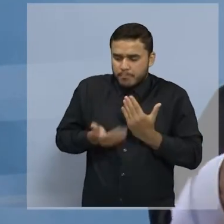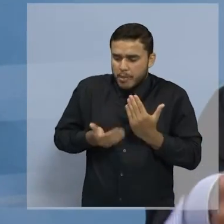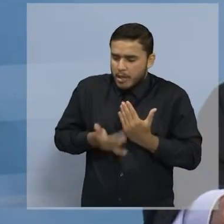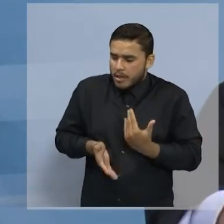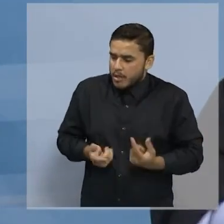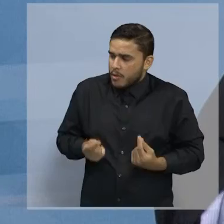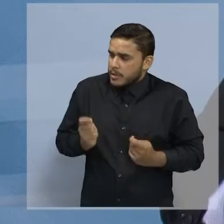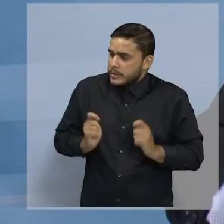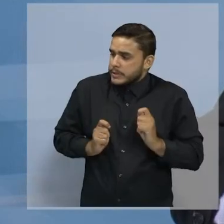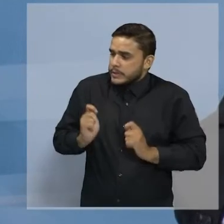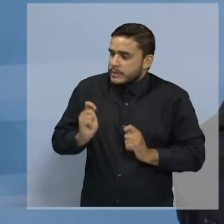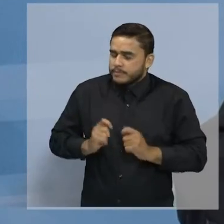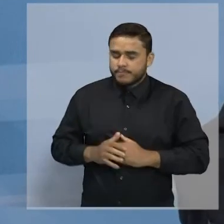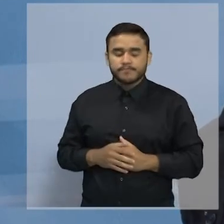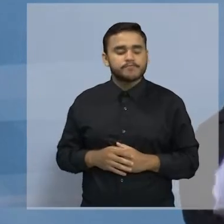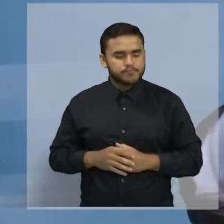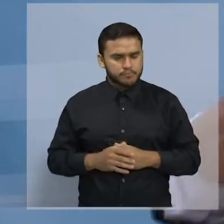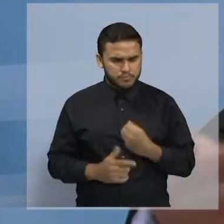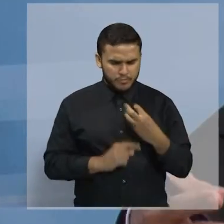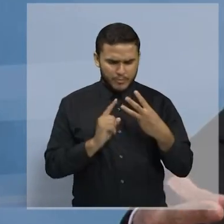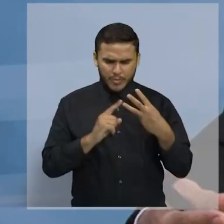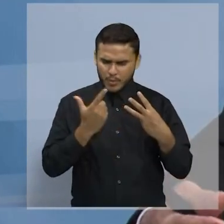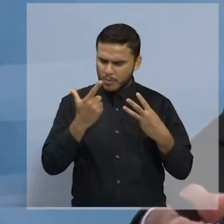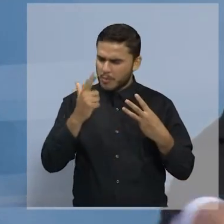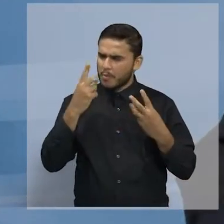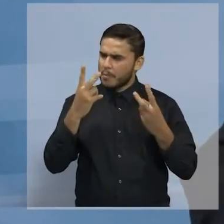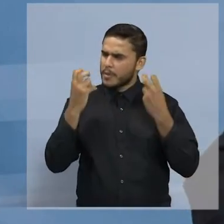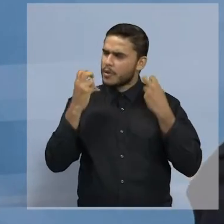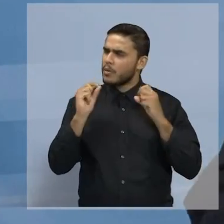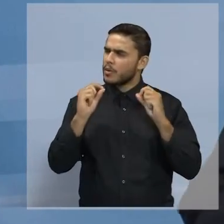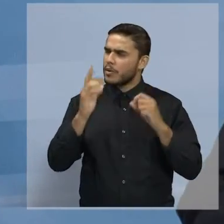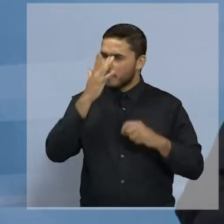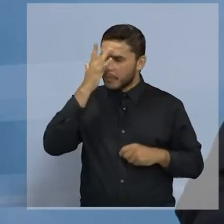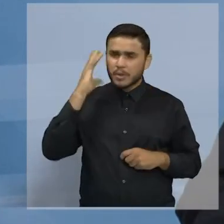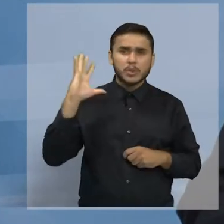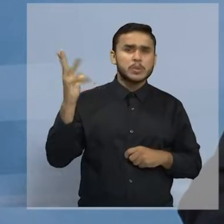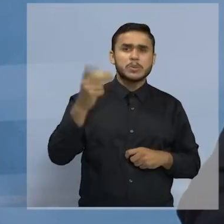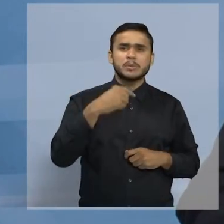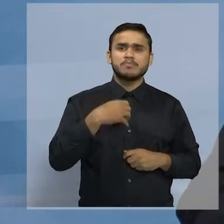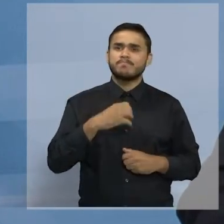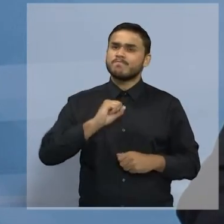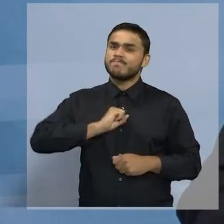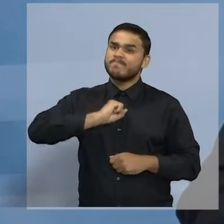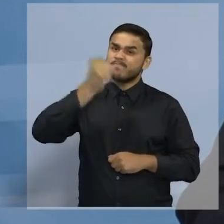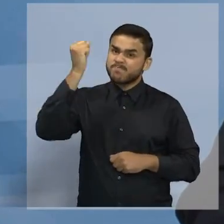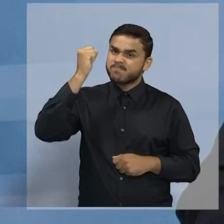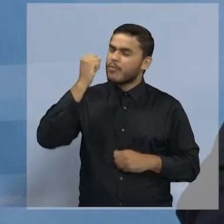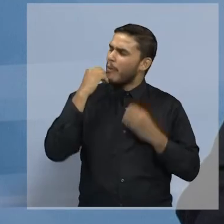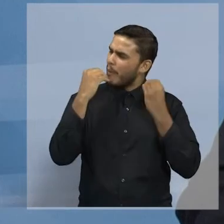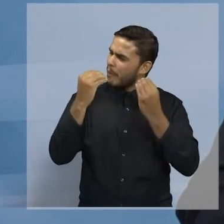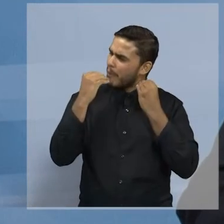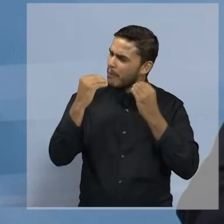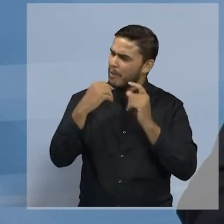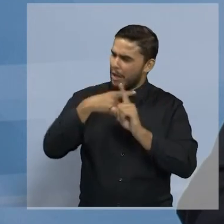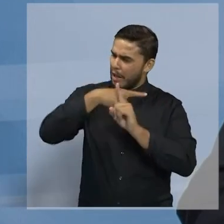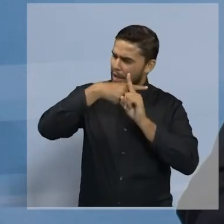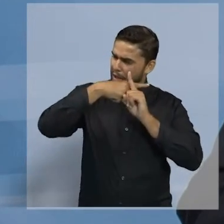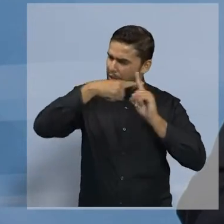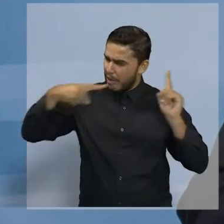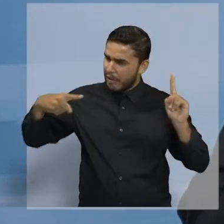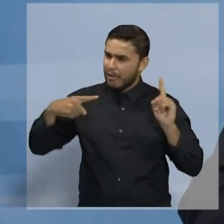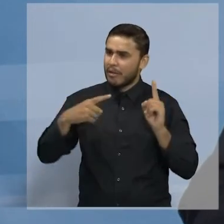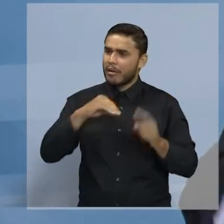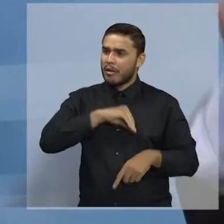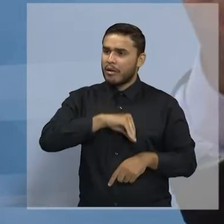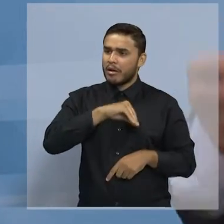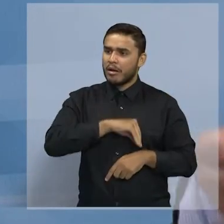Terceiro ponto, que aí já não é nem... é uma revolta até que eu percebi. As pessoas indignadas com esse corte,